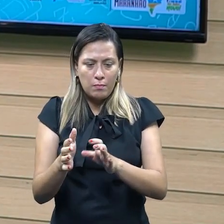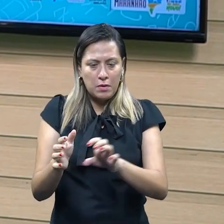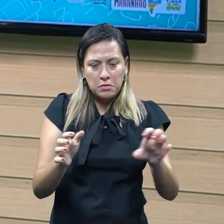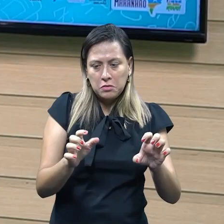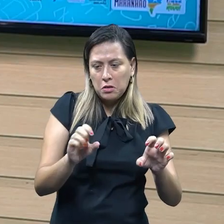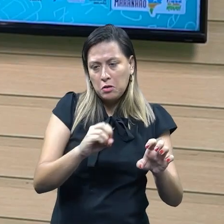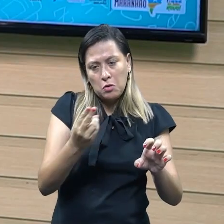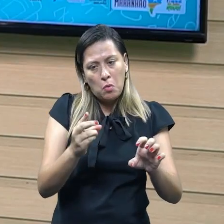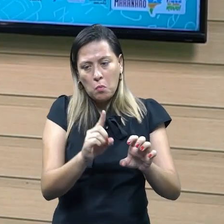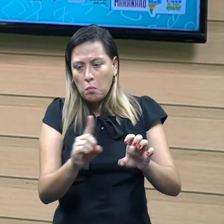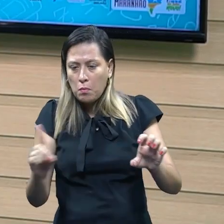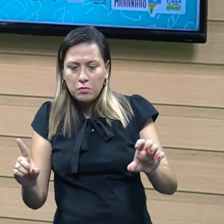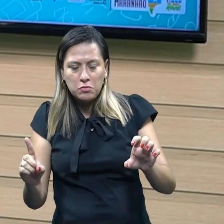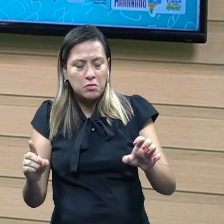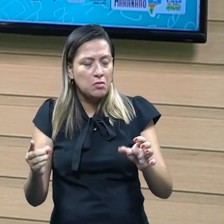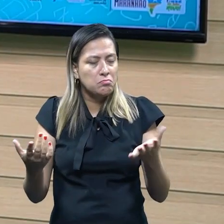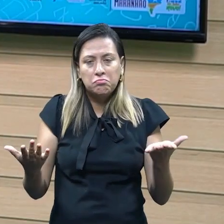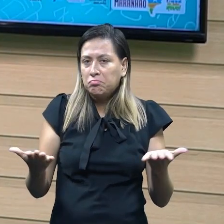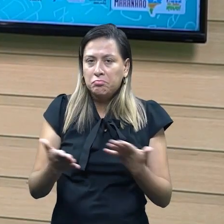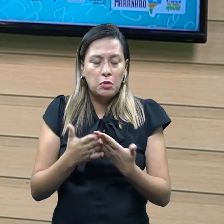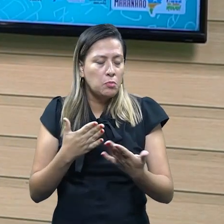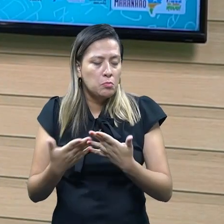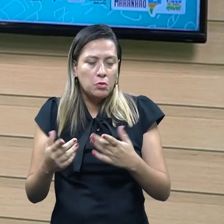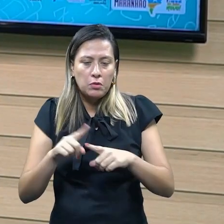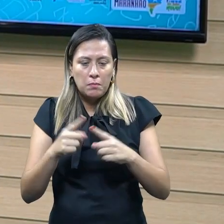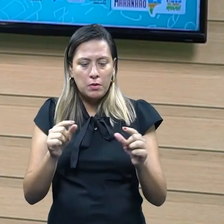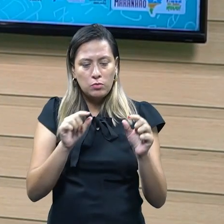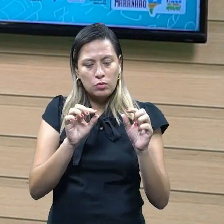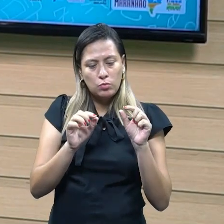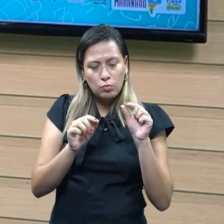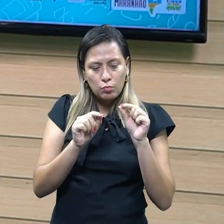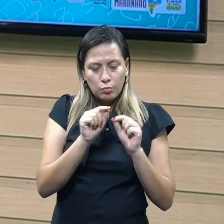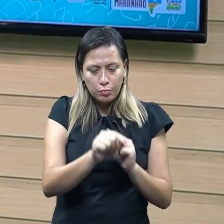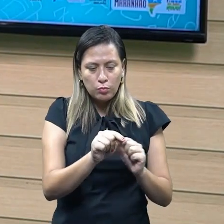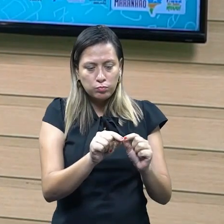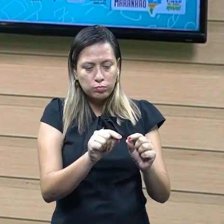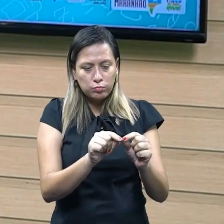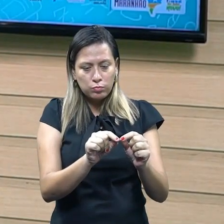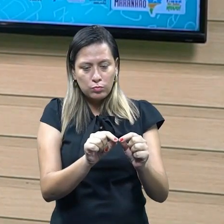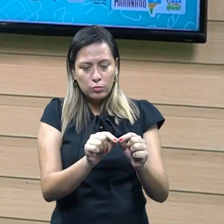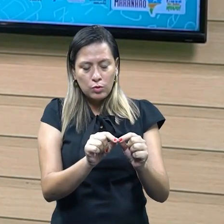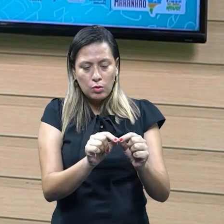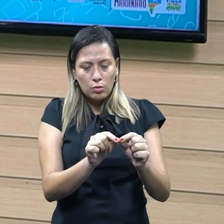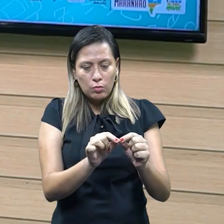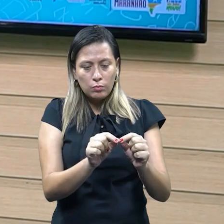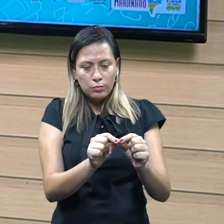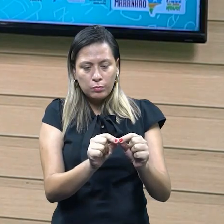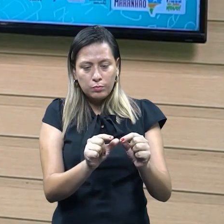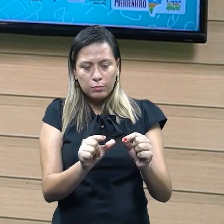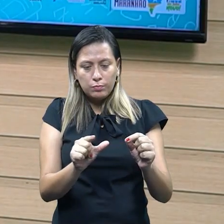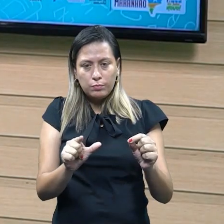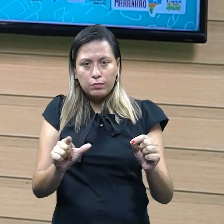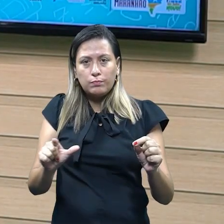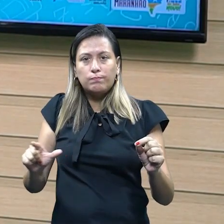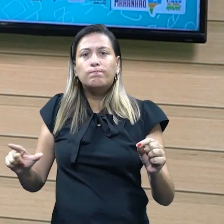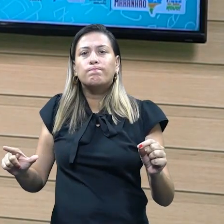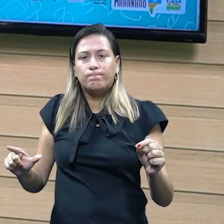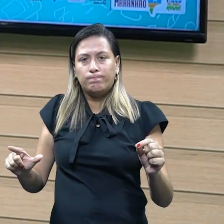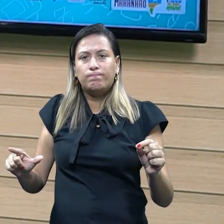não importa o ponto em que você vai selecionar, mas ele vai selecionar a partir daquele ponto que você